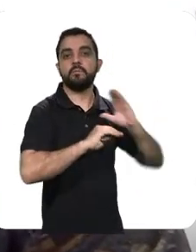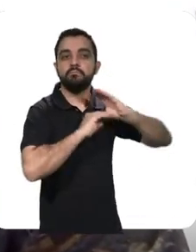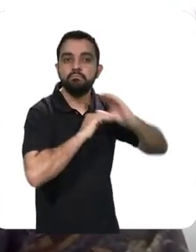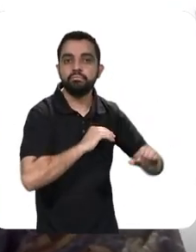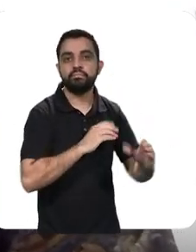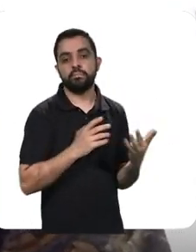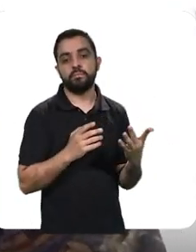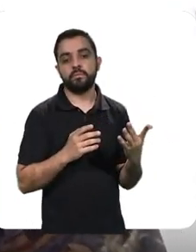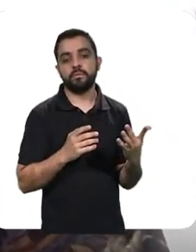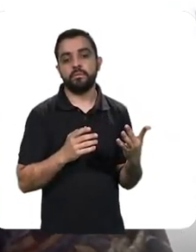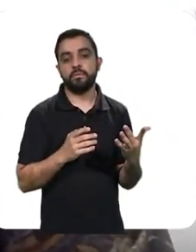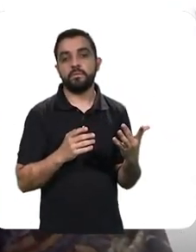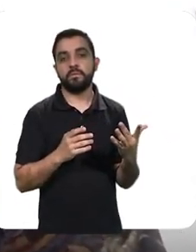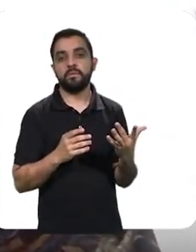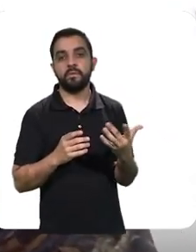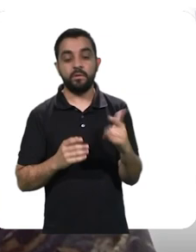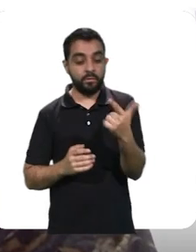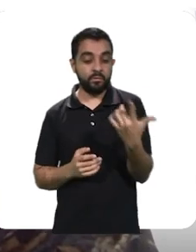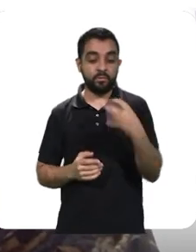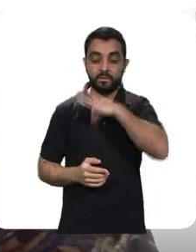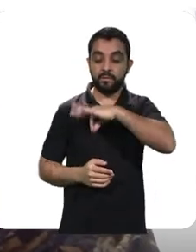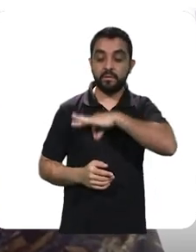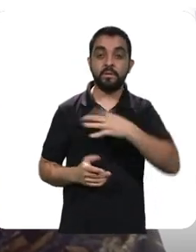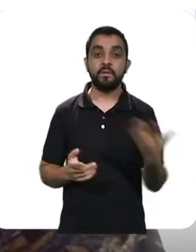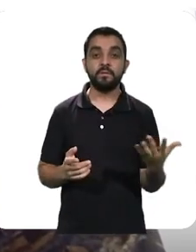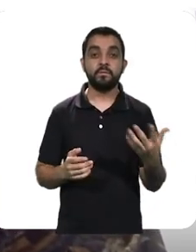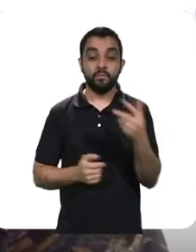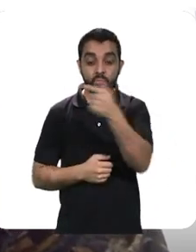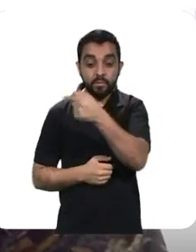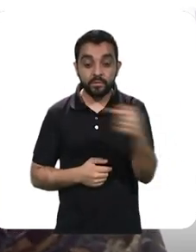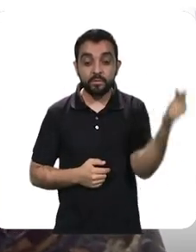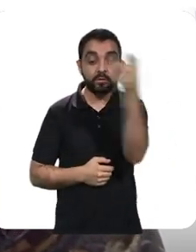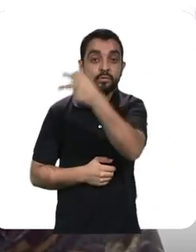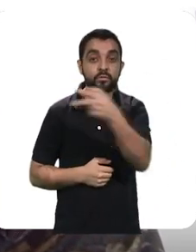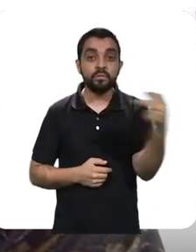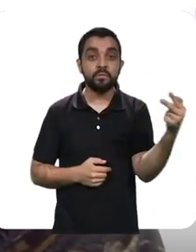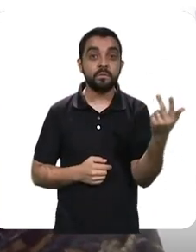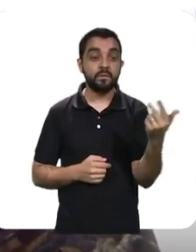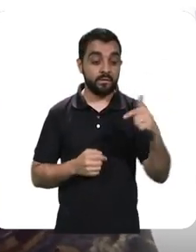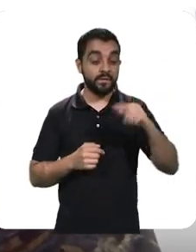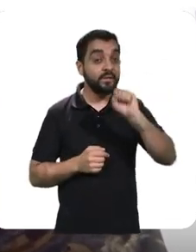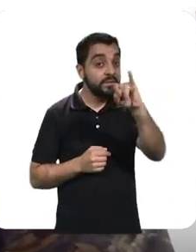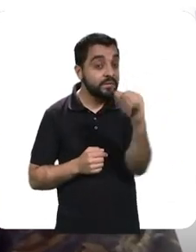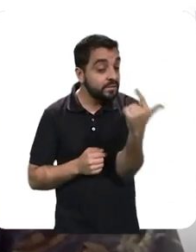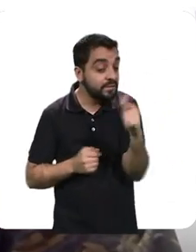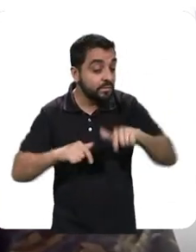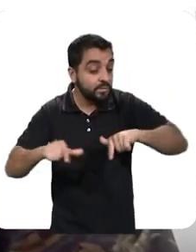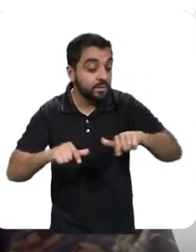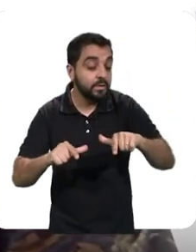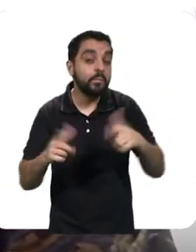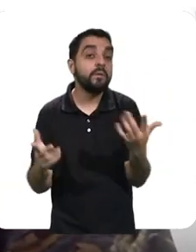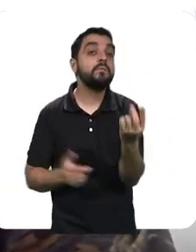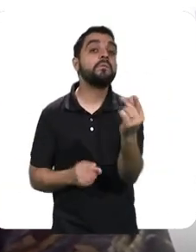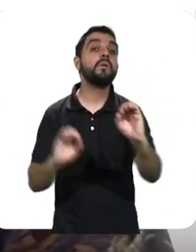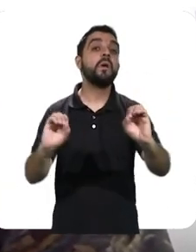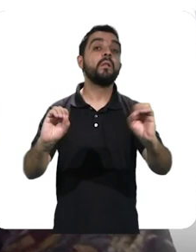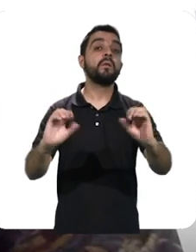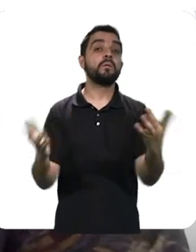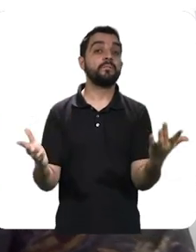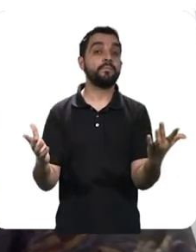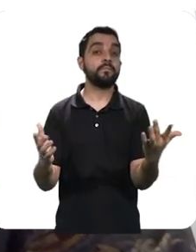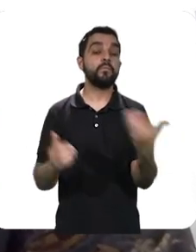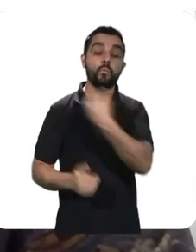casa. Então, um trabalhador informal, ele não consegue aguentar 1 ou 2 semanas sem